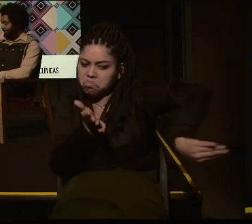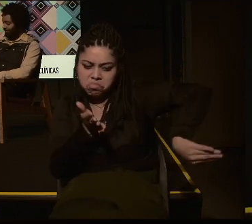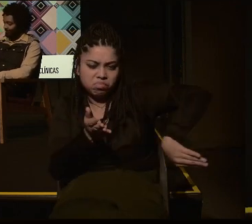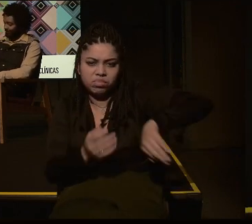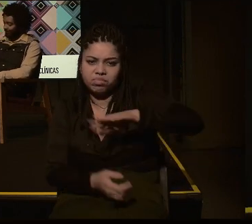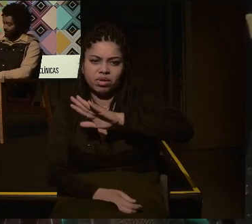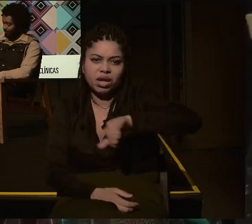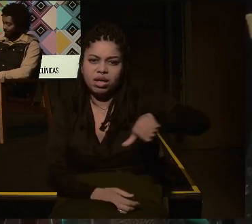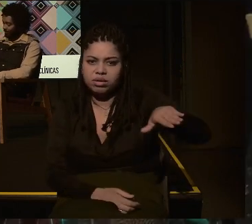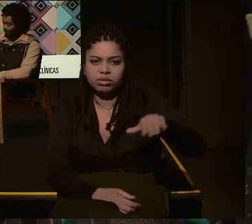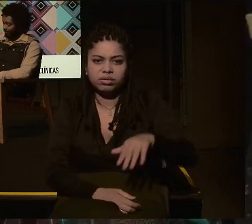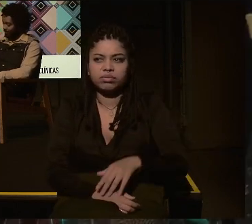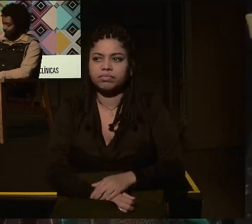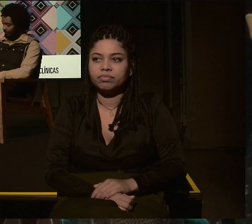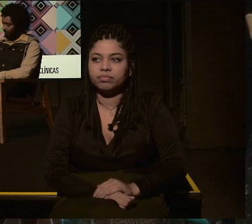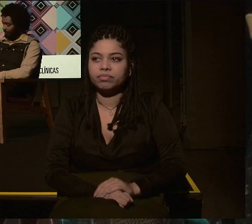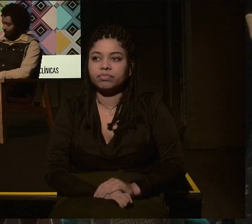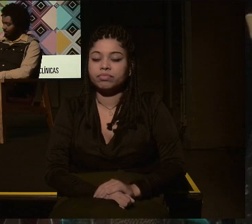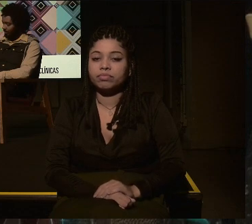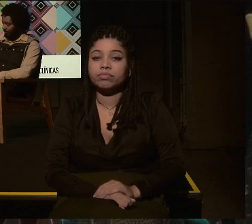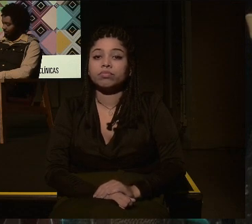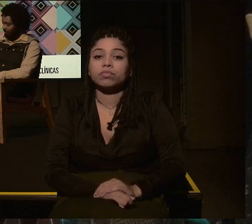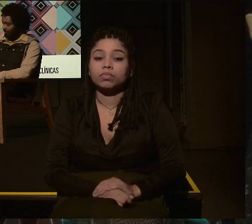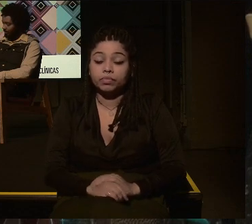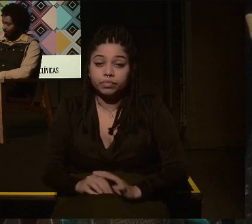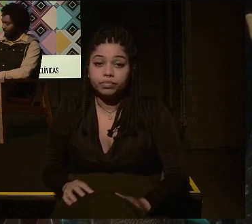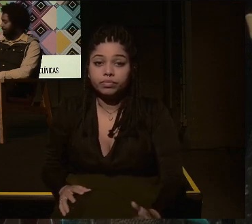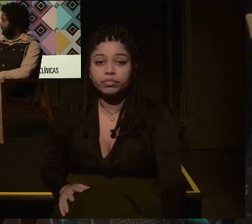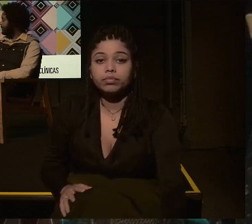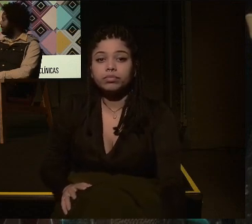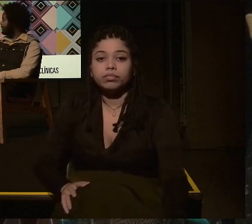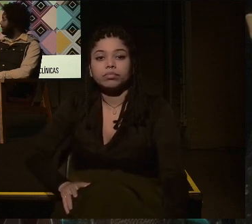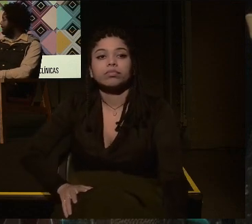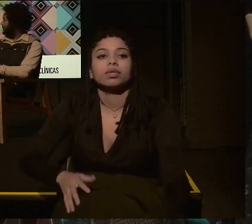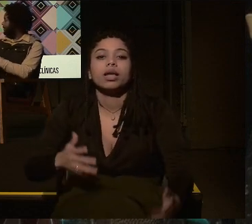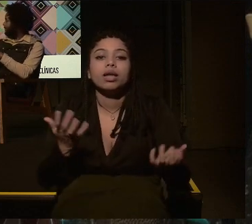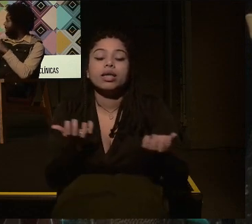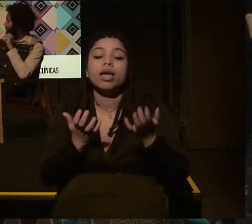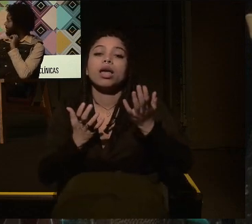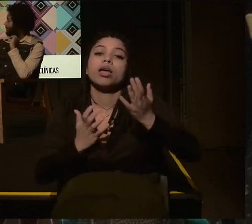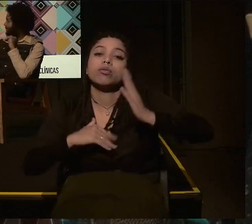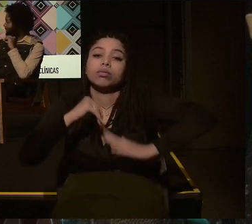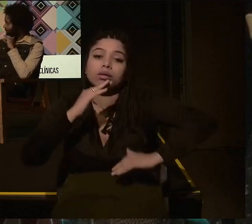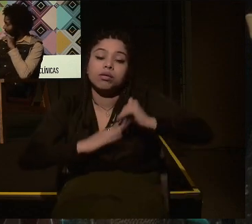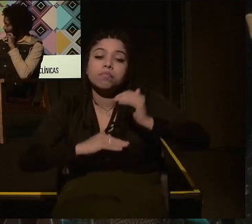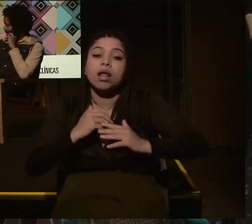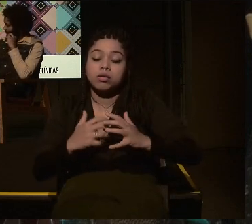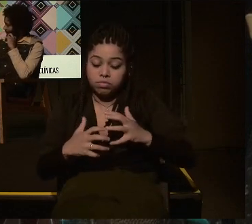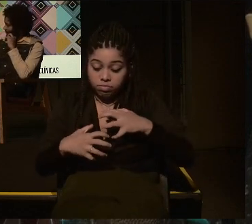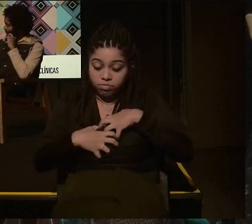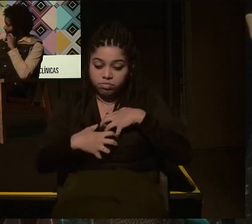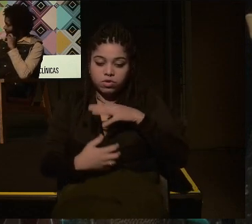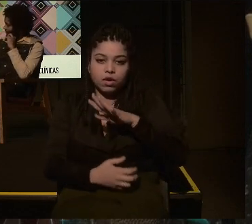criançar. Ele impede o exercício do ser criança.